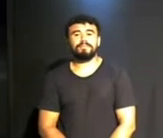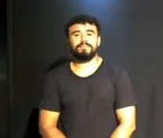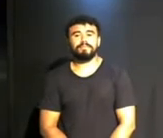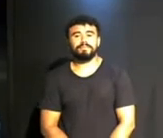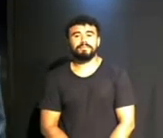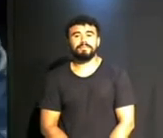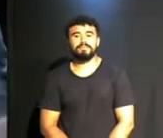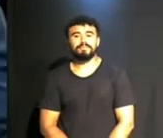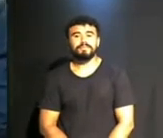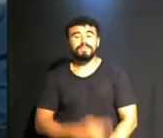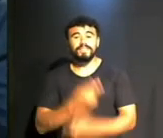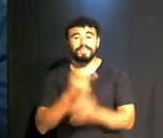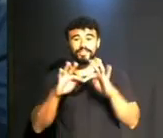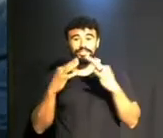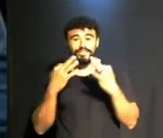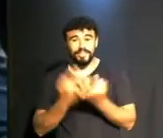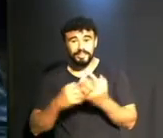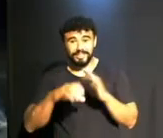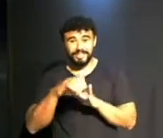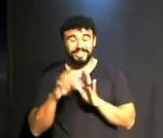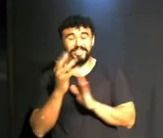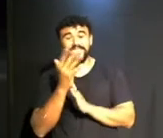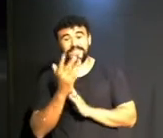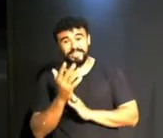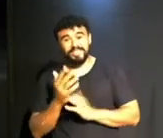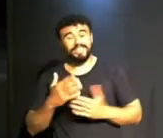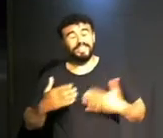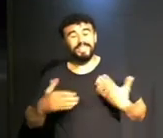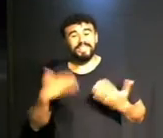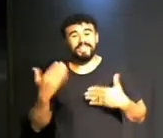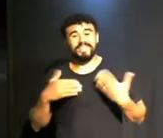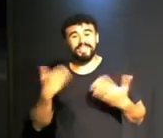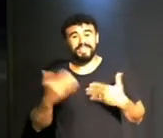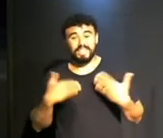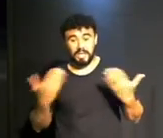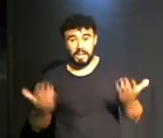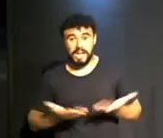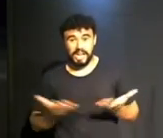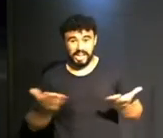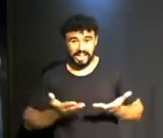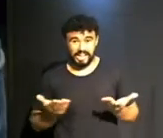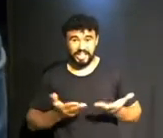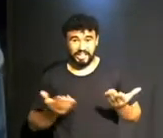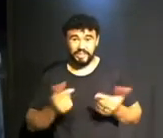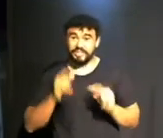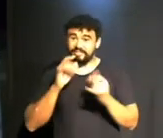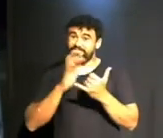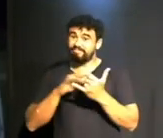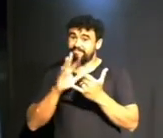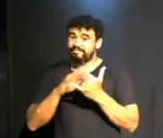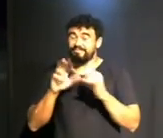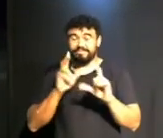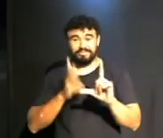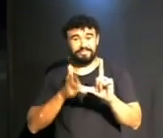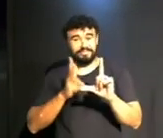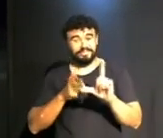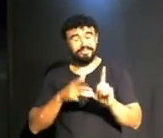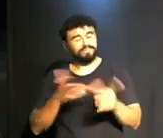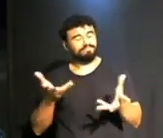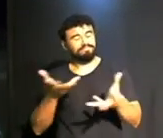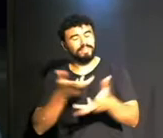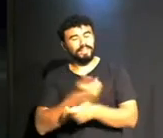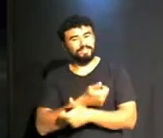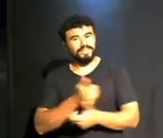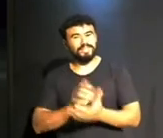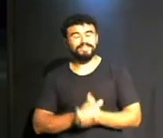a família comunhão que alegria está com você através da transmissão do YouTube da anglicana comunhão que